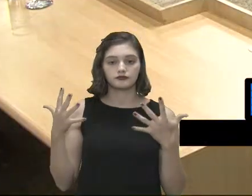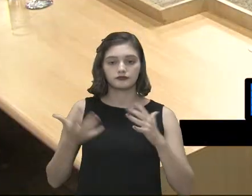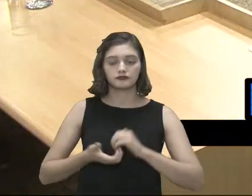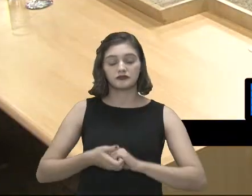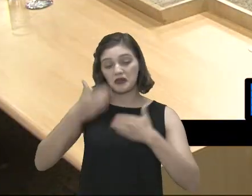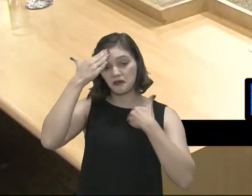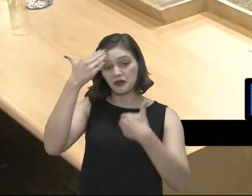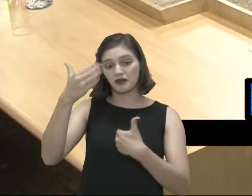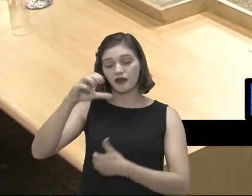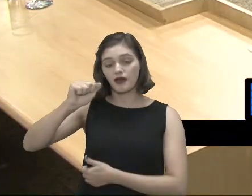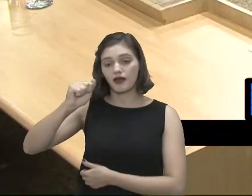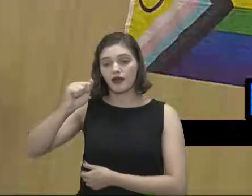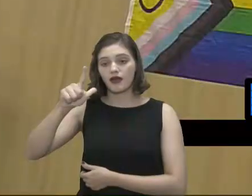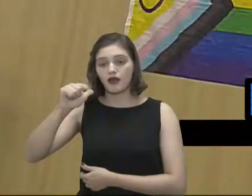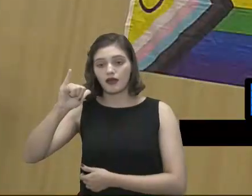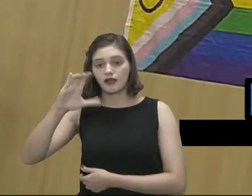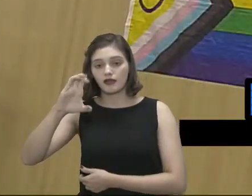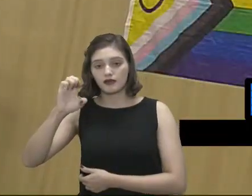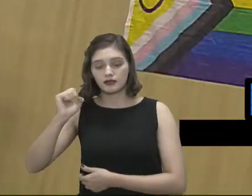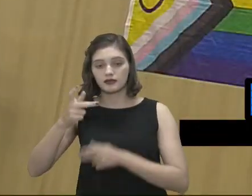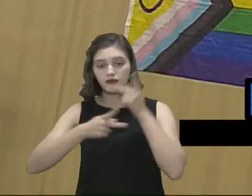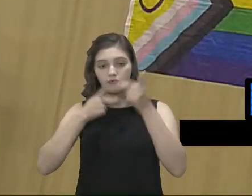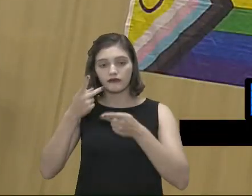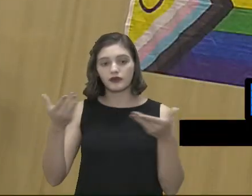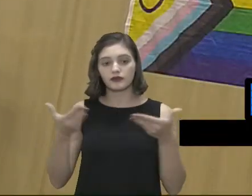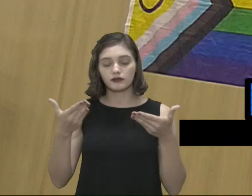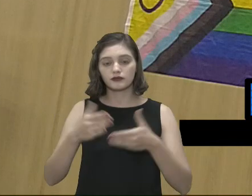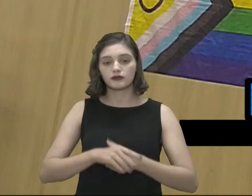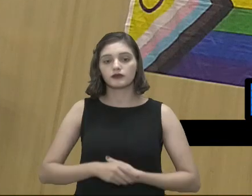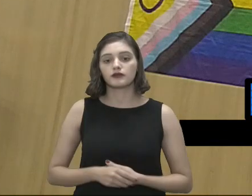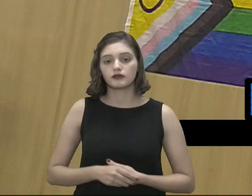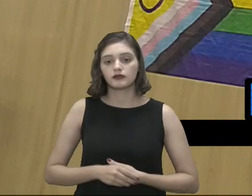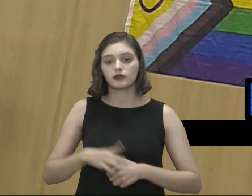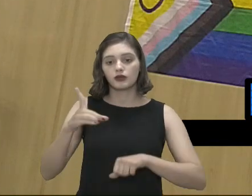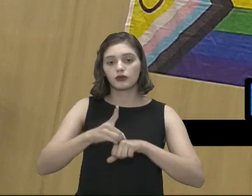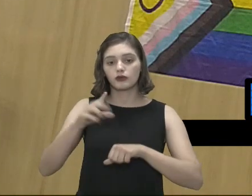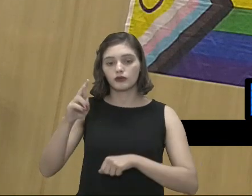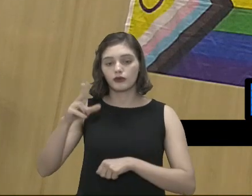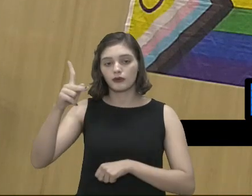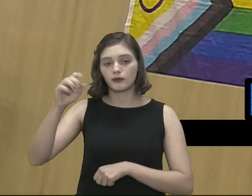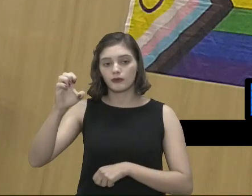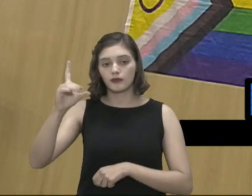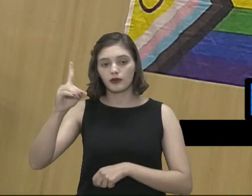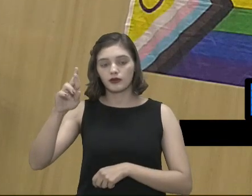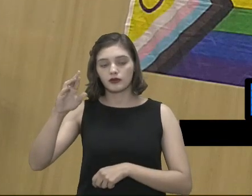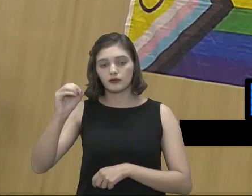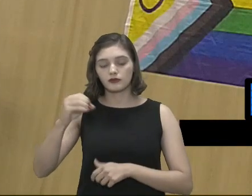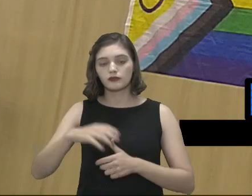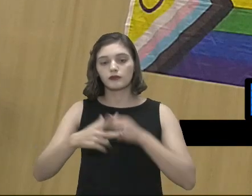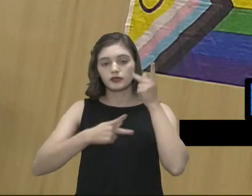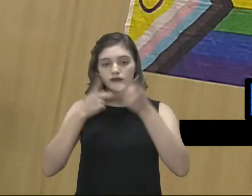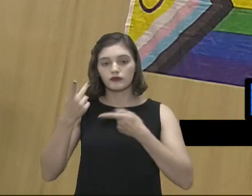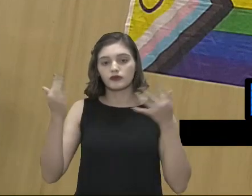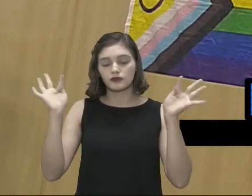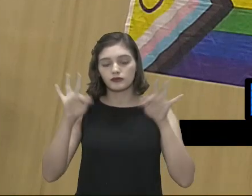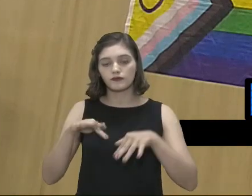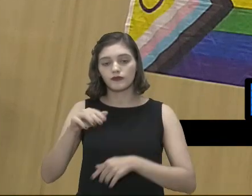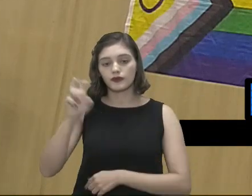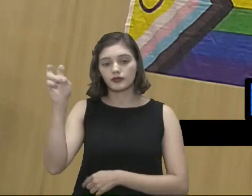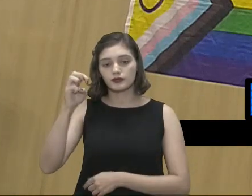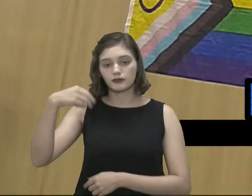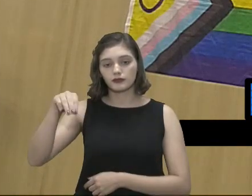Muito obrigada, Alice. Passo agora a palavra para o Dr. Pedro para fazer suas considerações finais. São